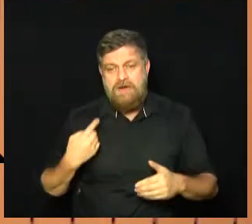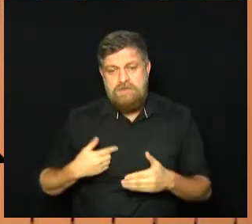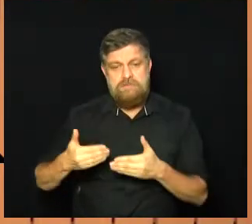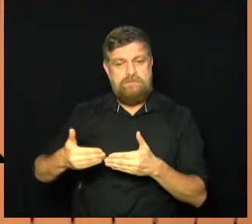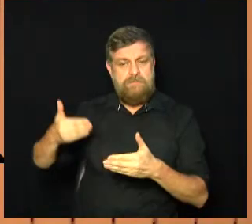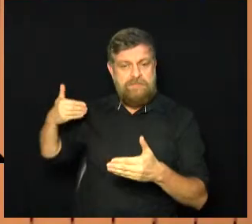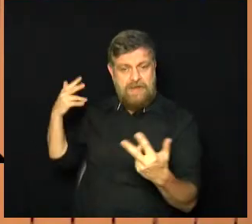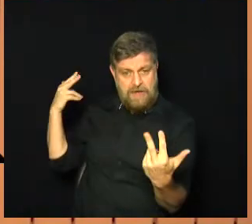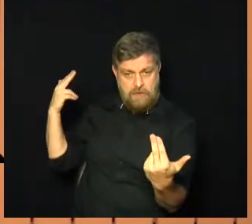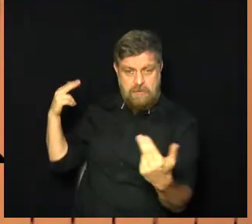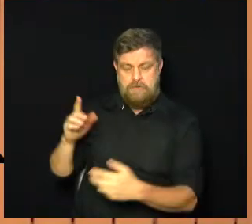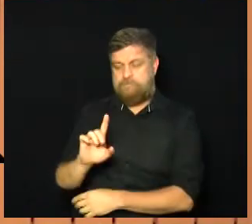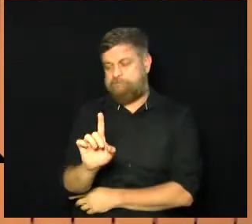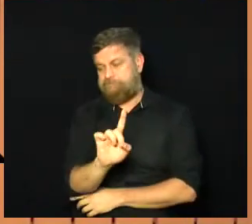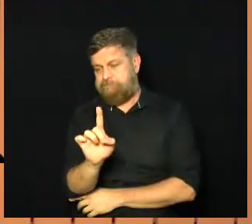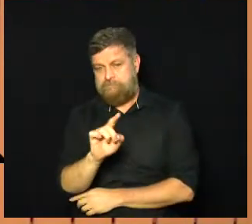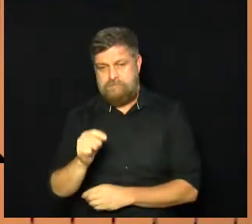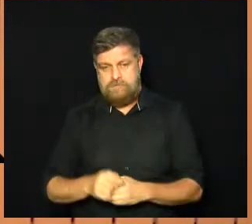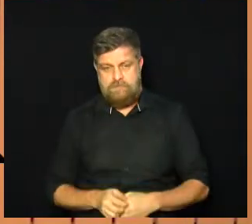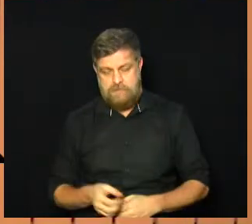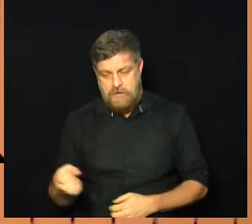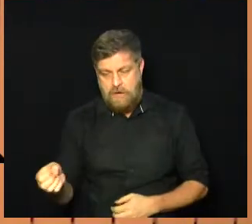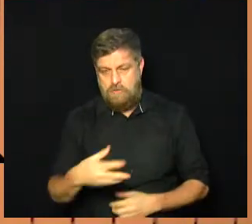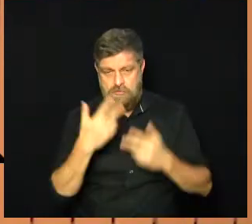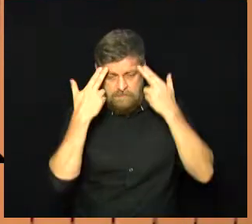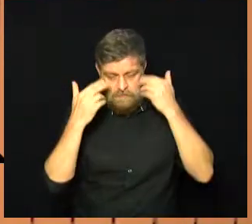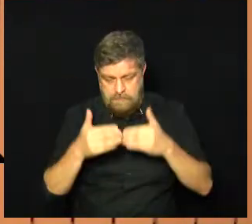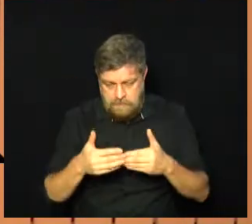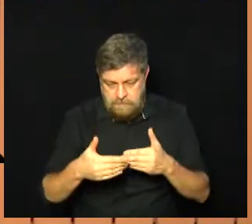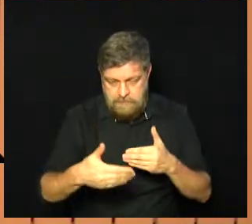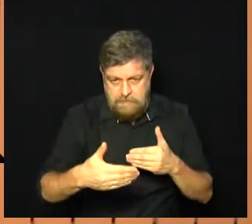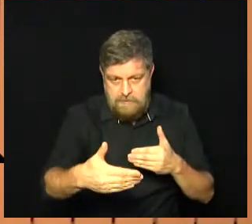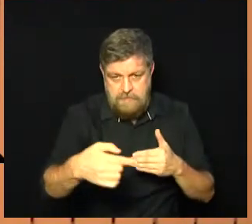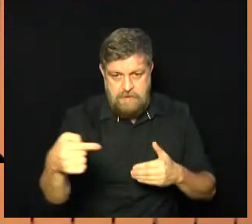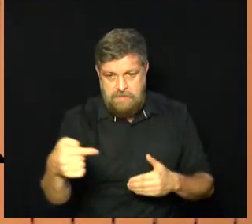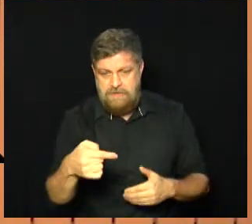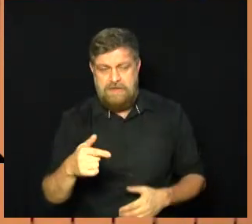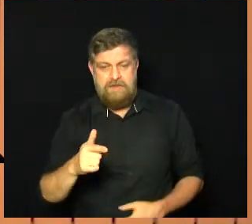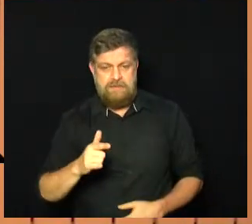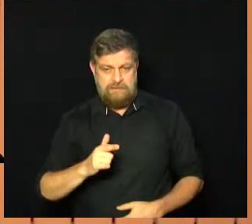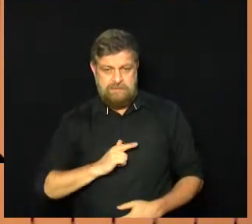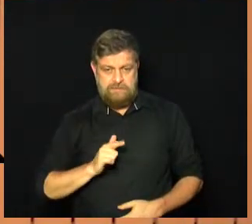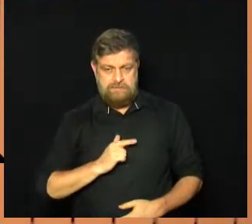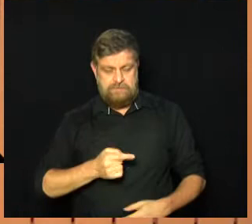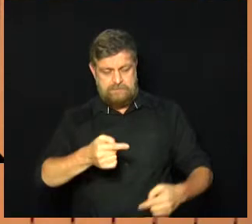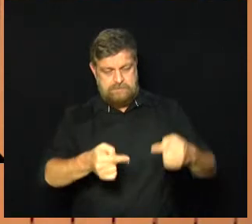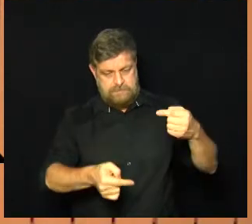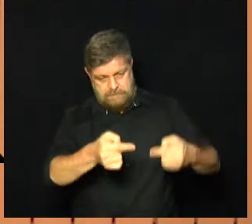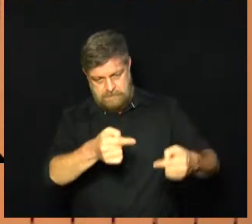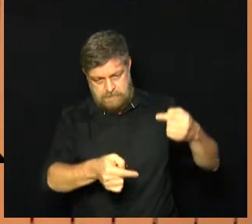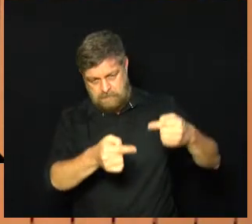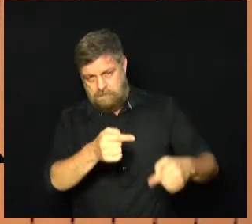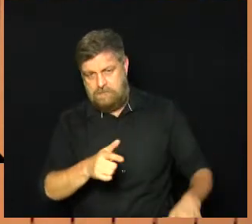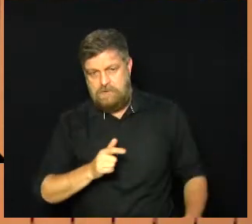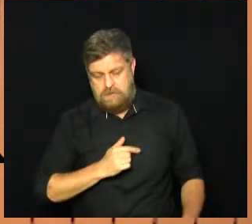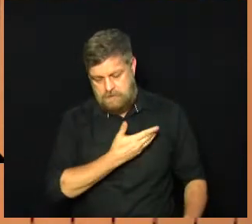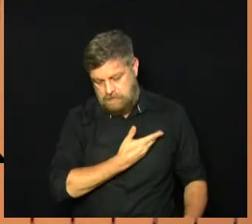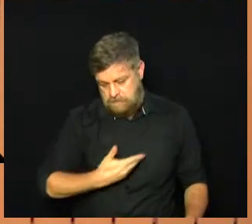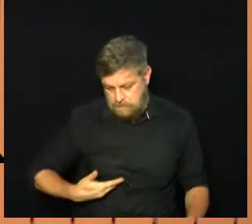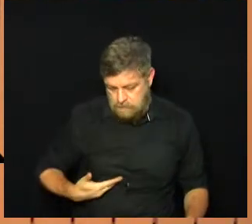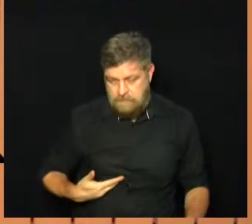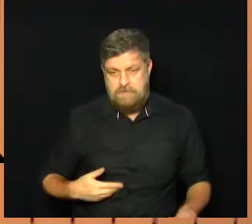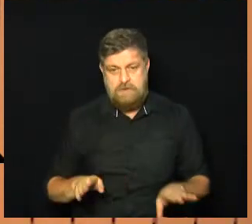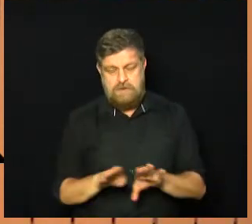era antes, né? É esse novo normal, mas cada vez mais com debates públicos, com